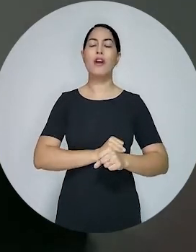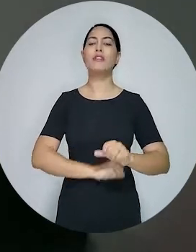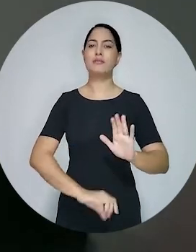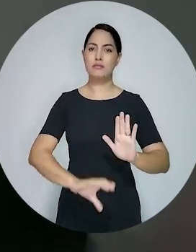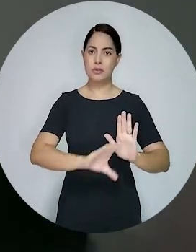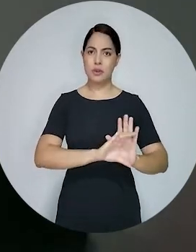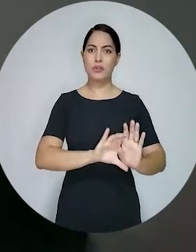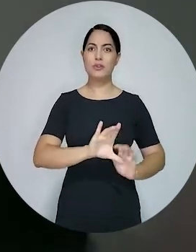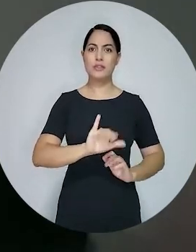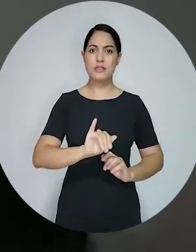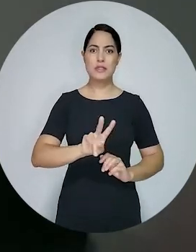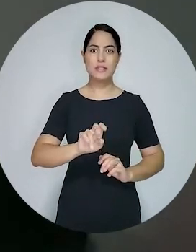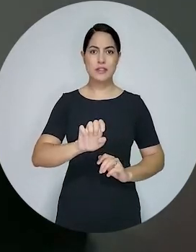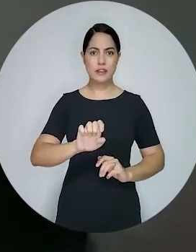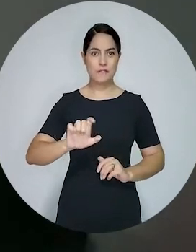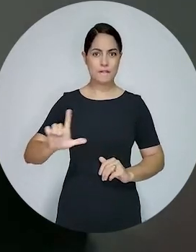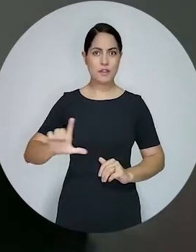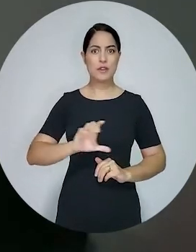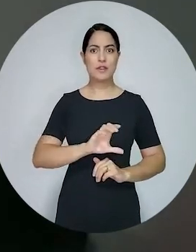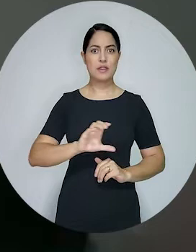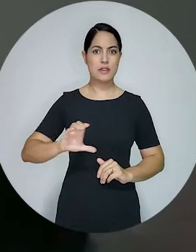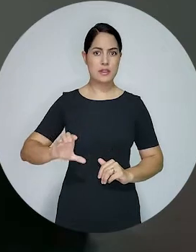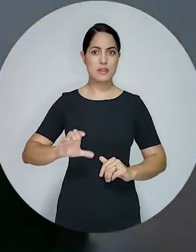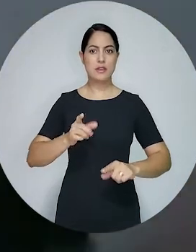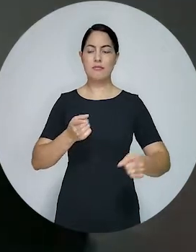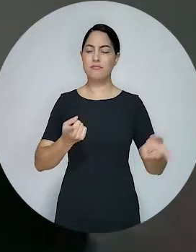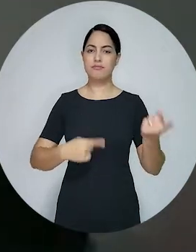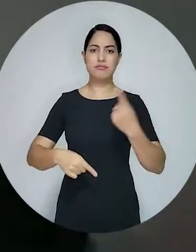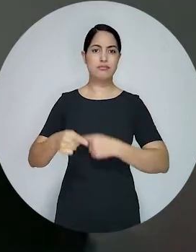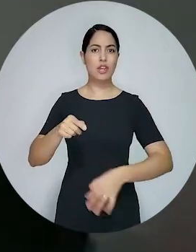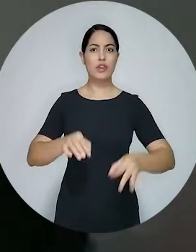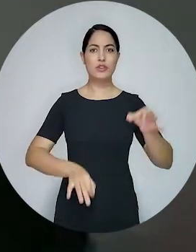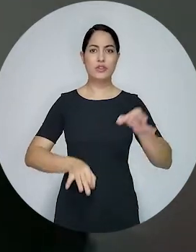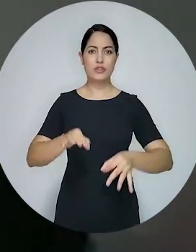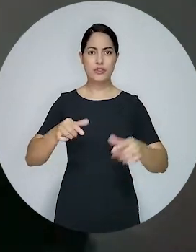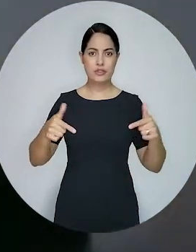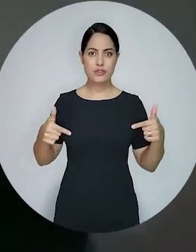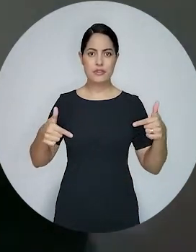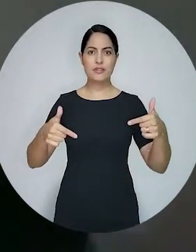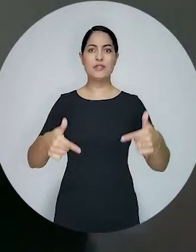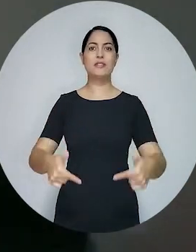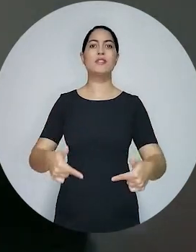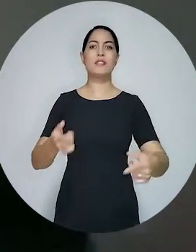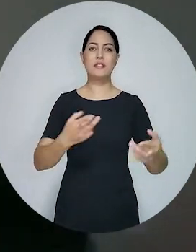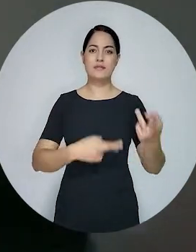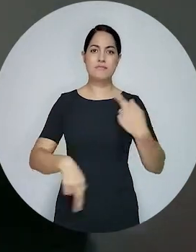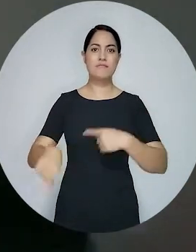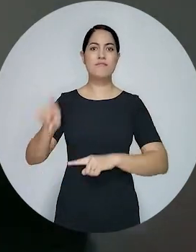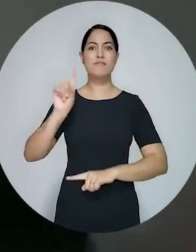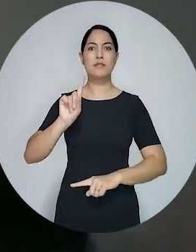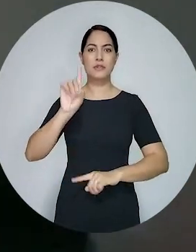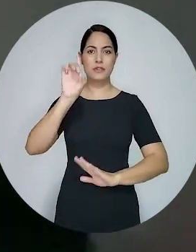renova o seu compromisso com o aprimoramento do sistema de justiça e com a evolução do Estado Democrático de Direito.